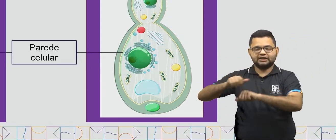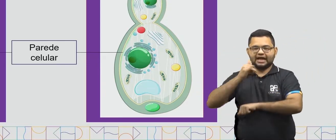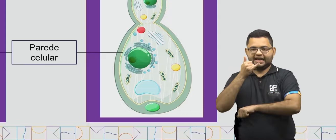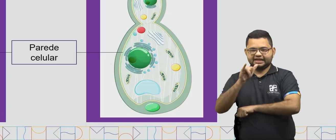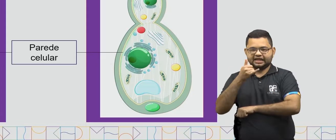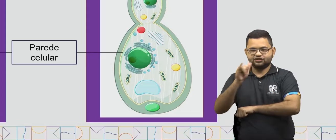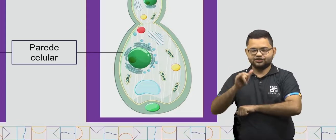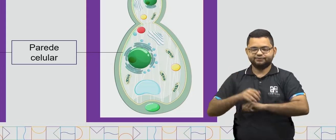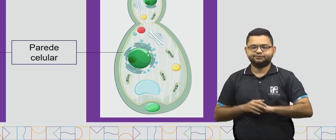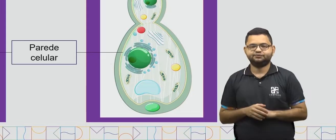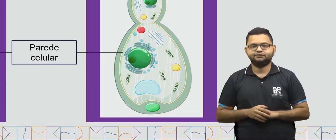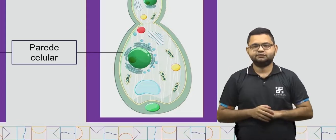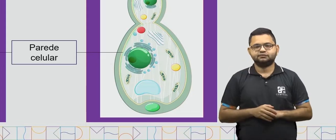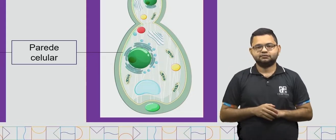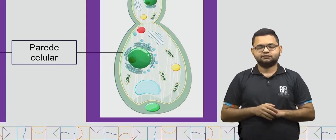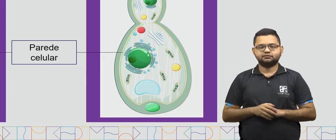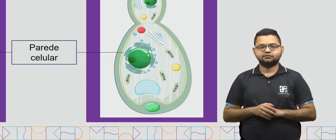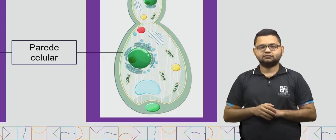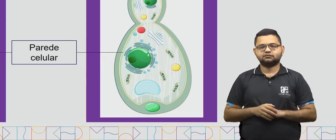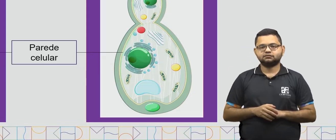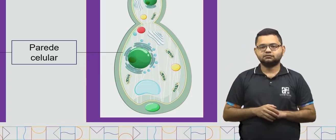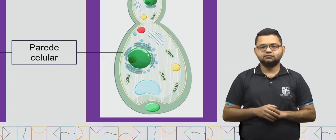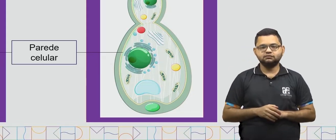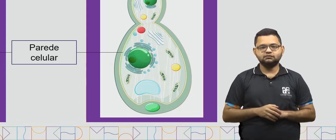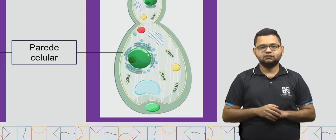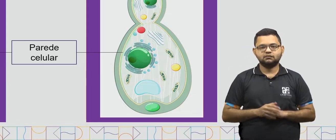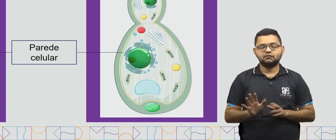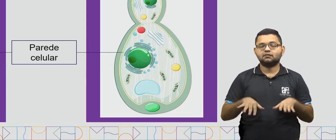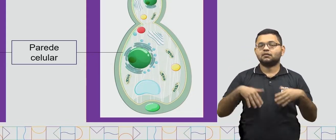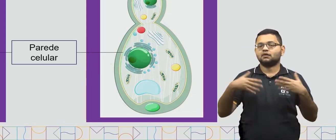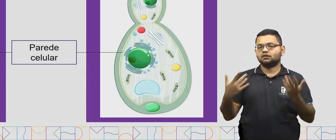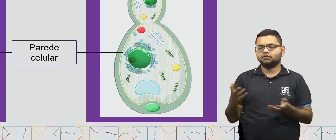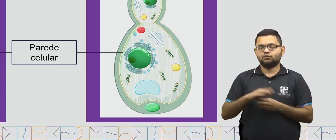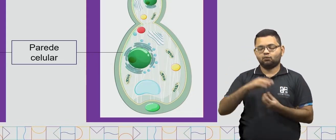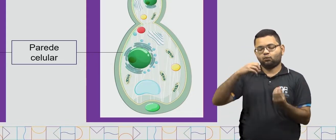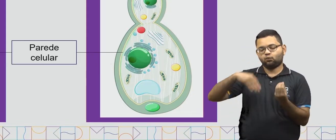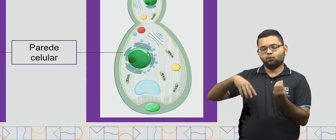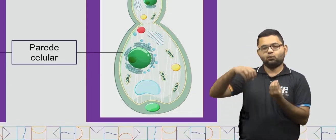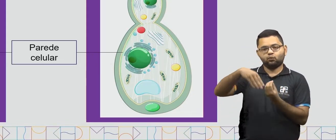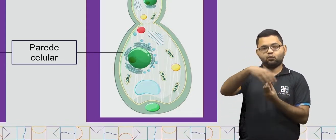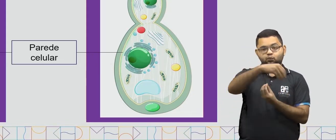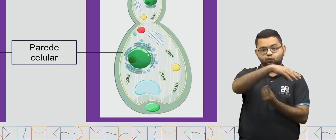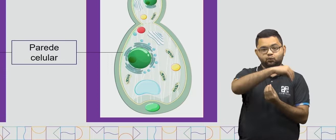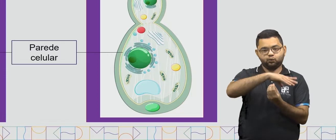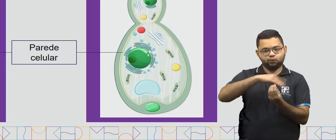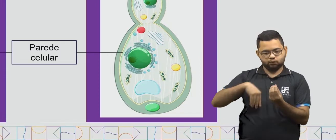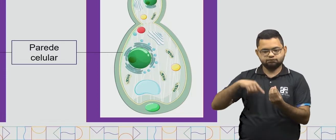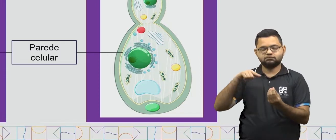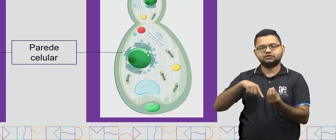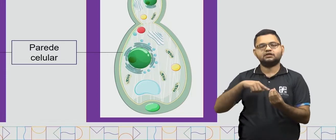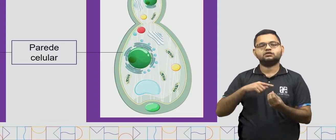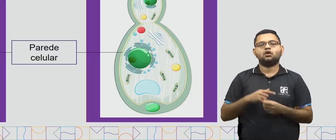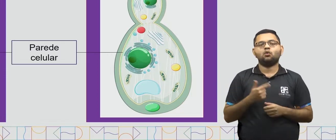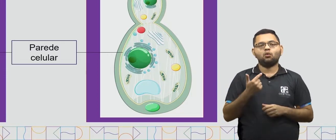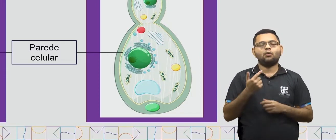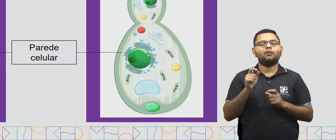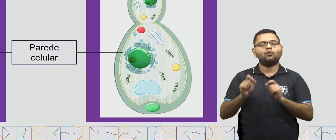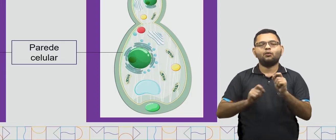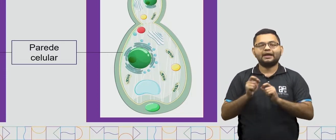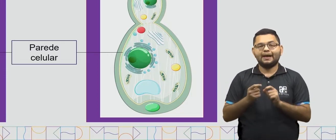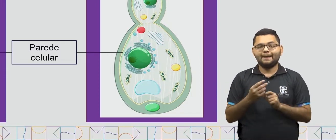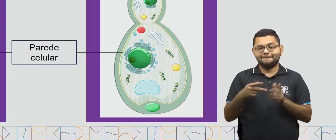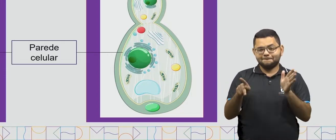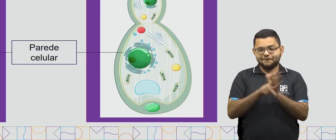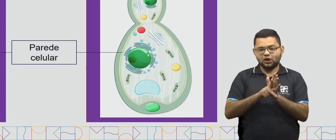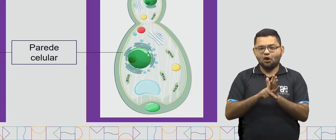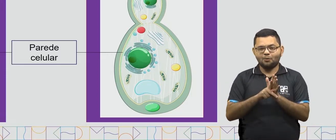pois não possuem cloroplastos. Eles são considerados seres heterotróficos, ou seja, não produzem o próprio